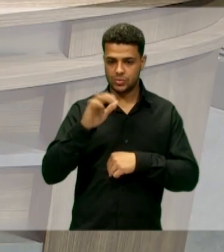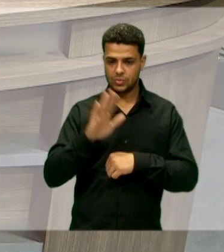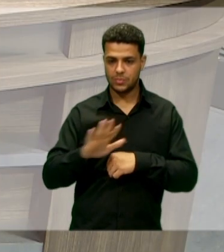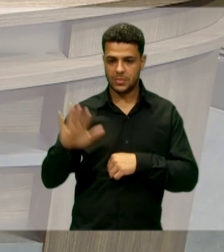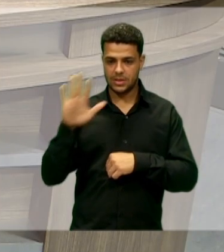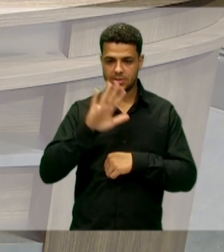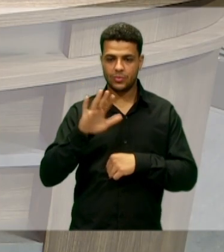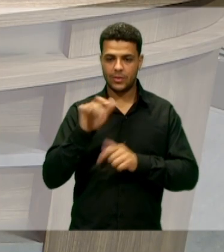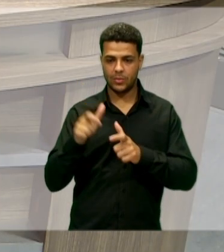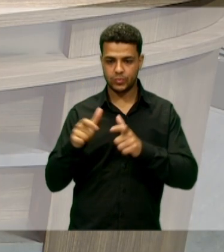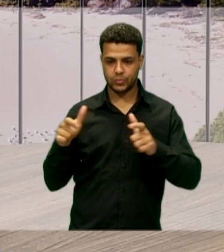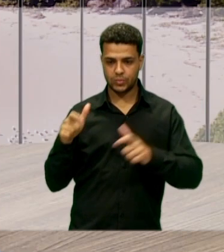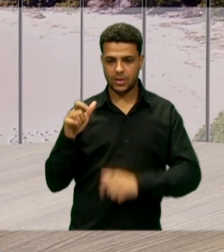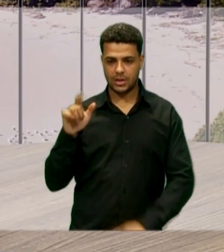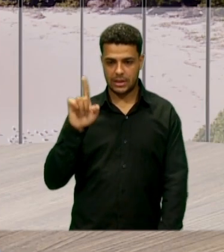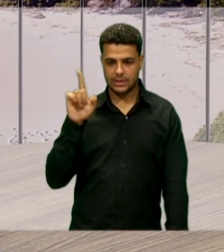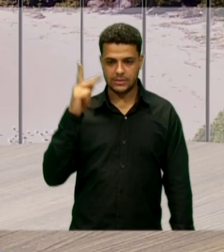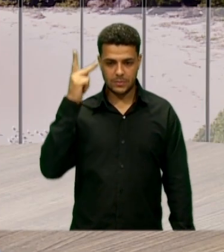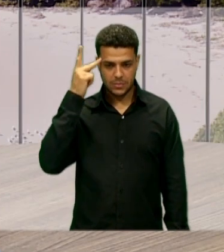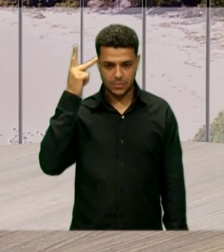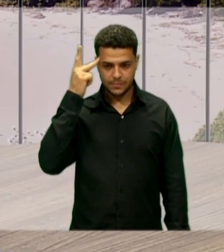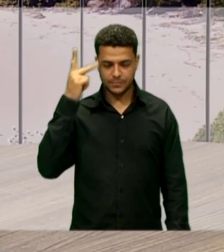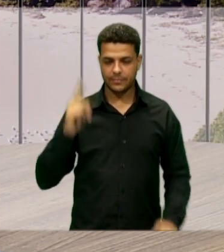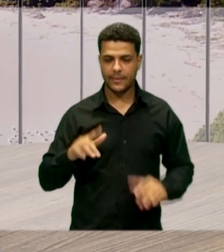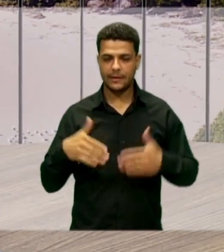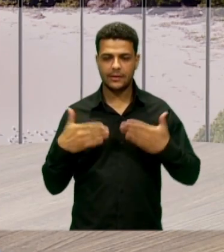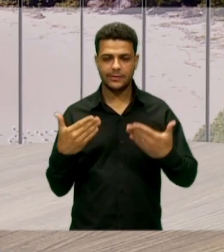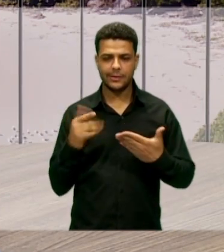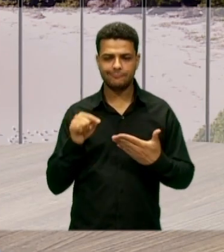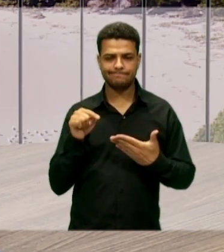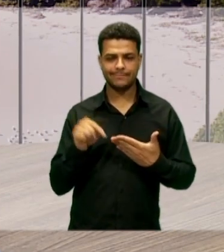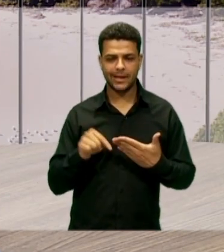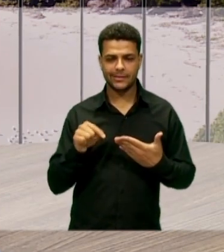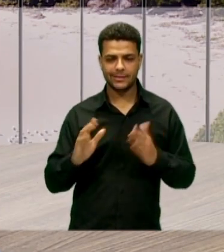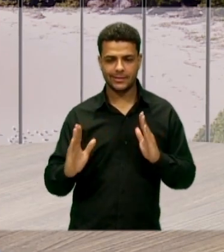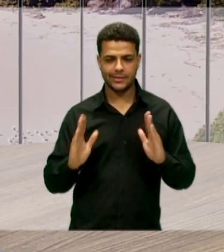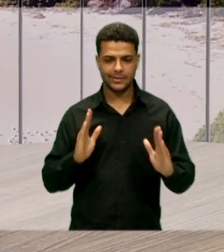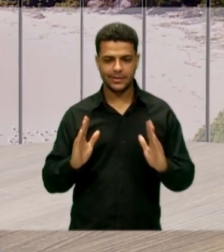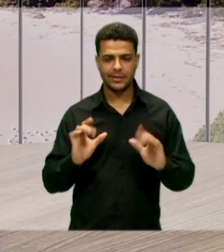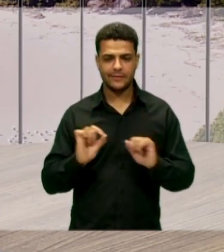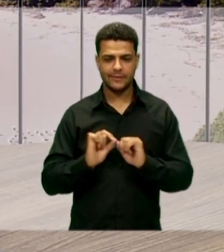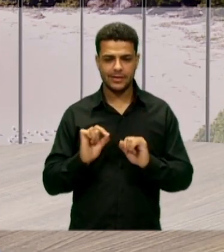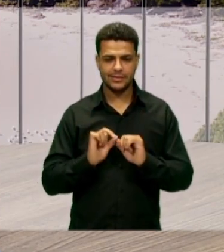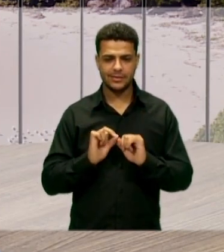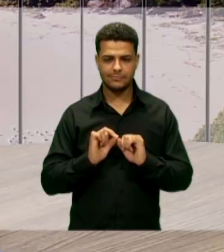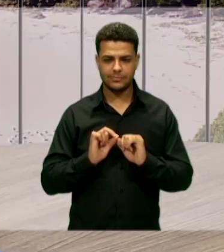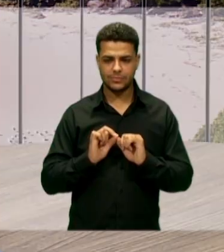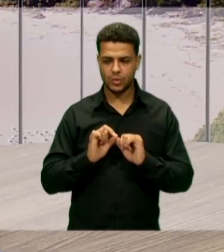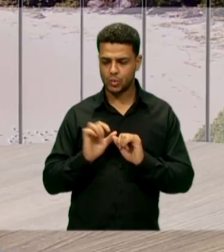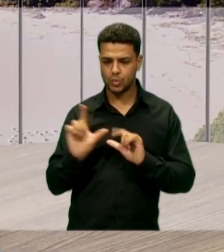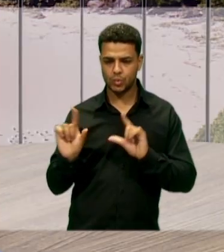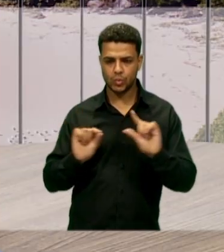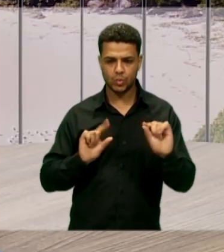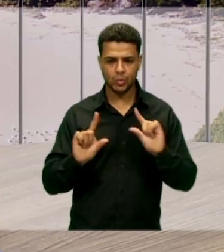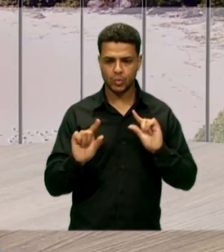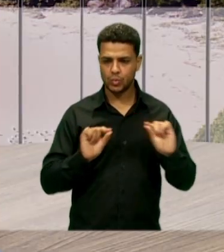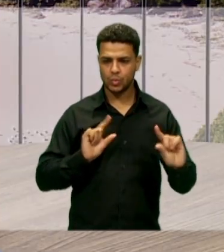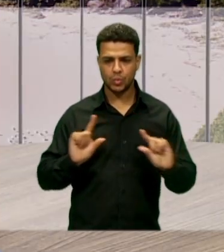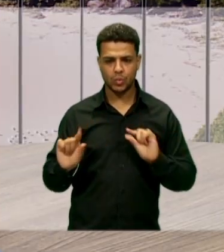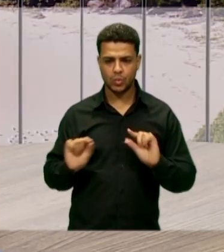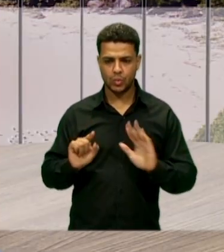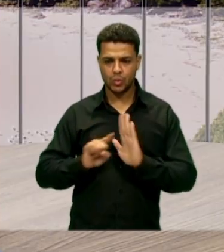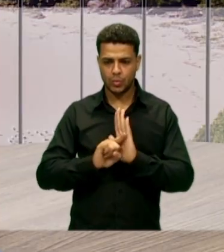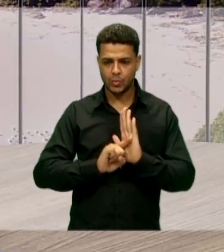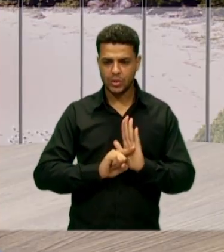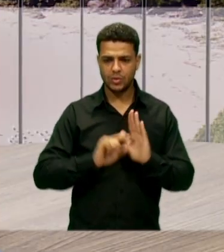em São Paulo. E aí, nessa época, eu fiz bastante network com outros